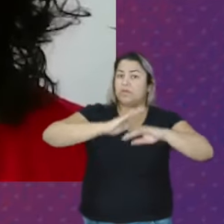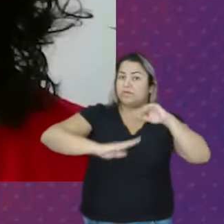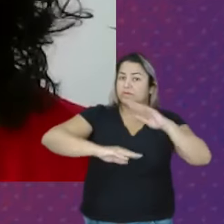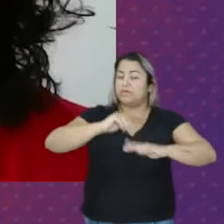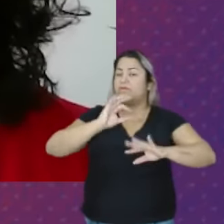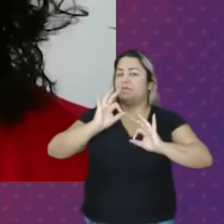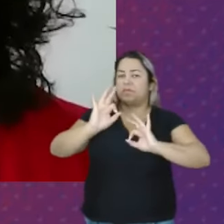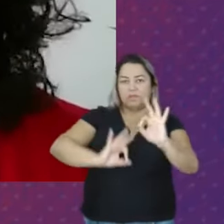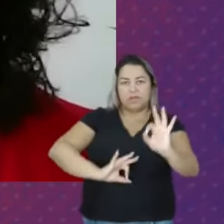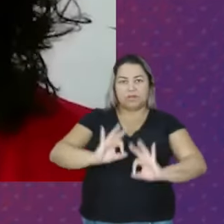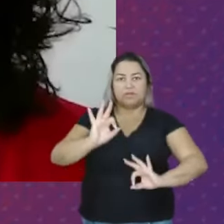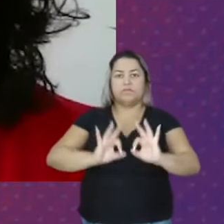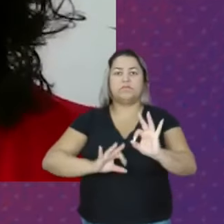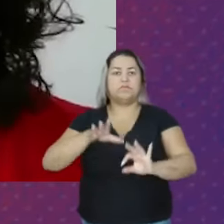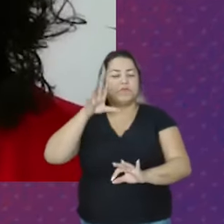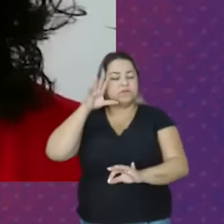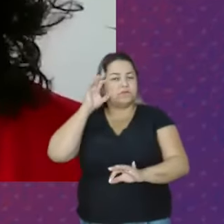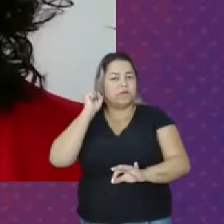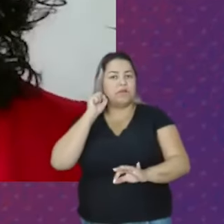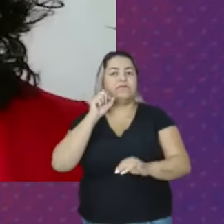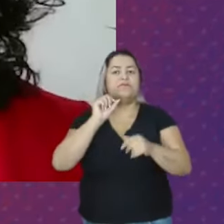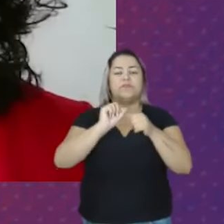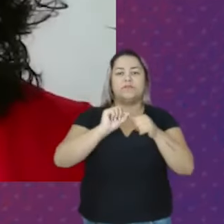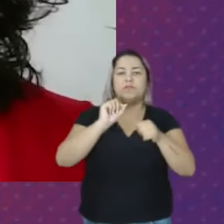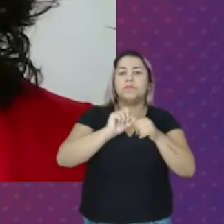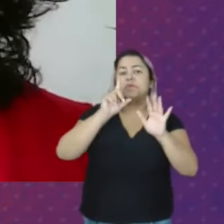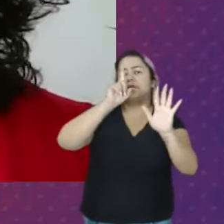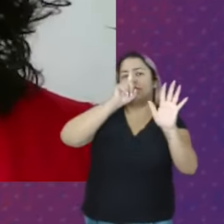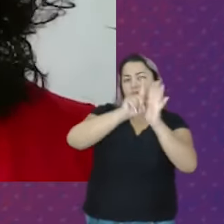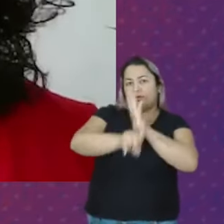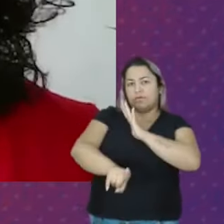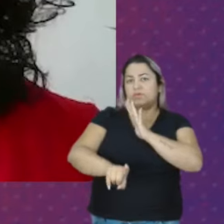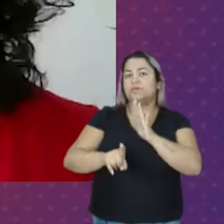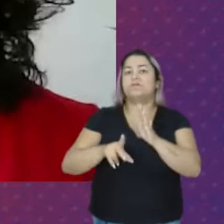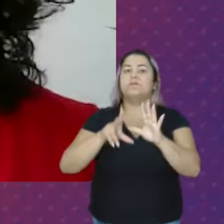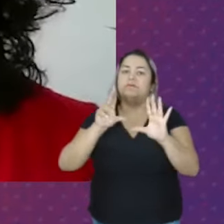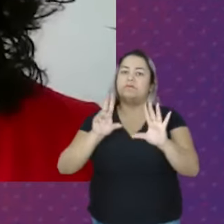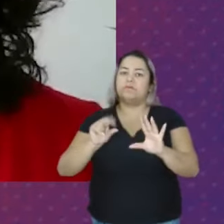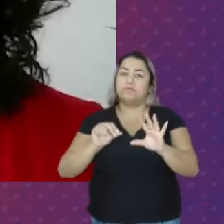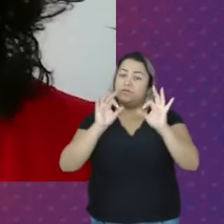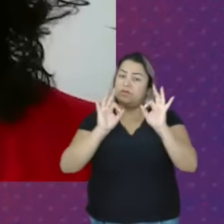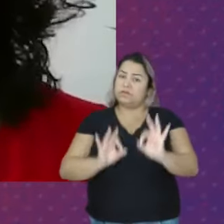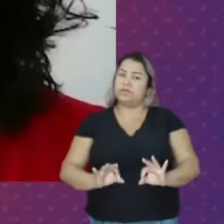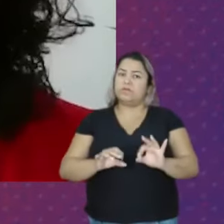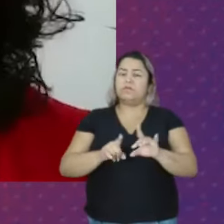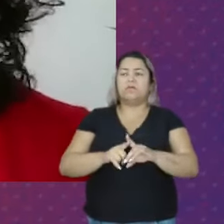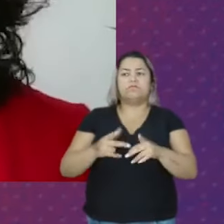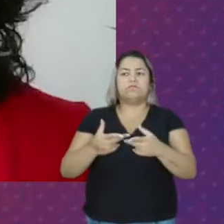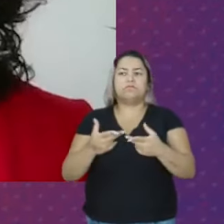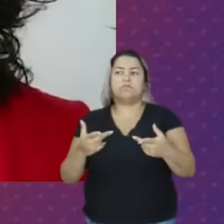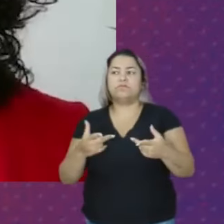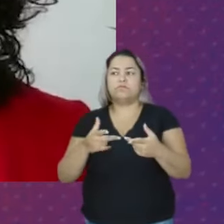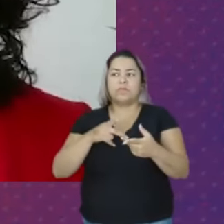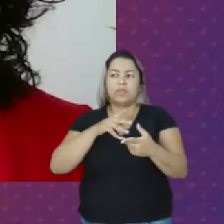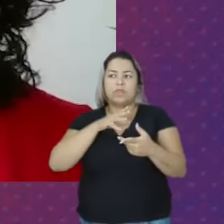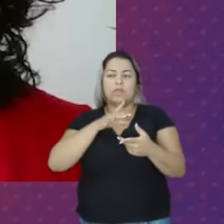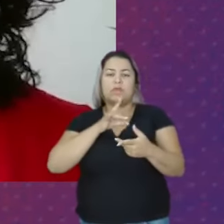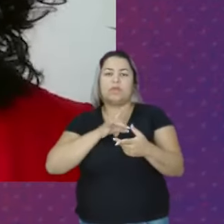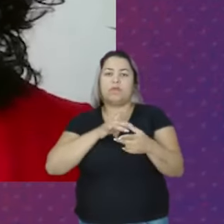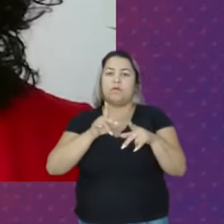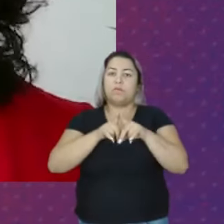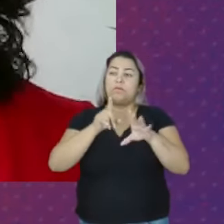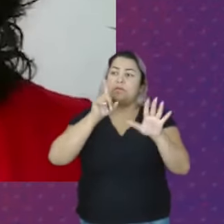está preparado para fazer essa escuta, ele começa a fazer perguntas inadequadas, perguntas constrangedoras,